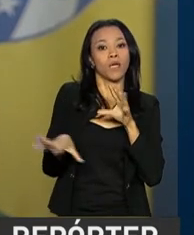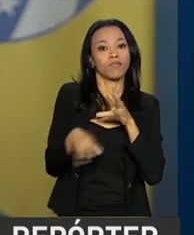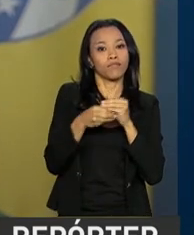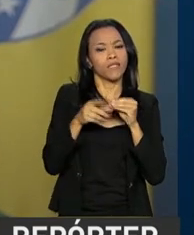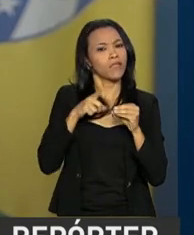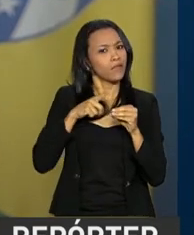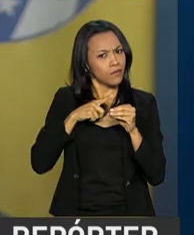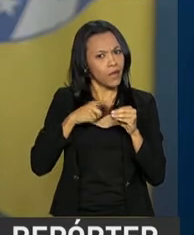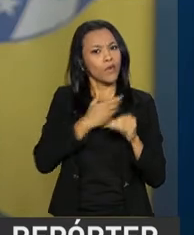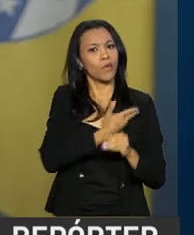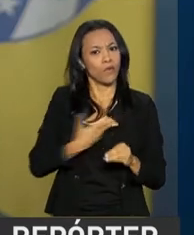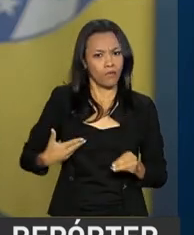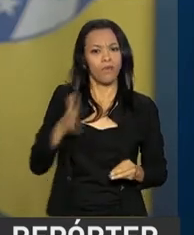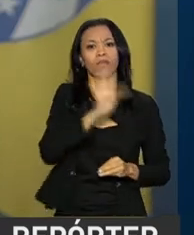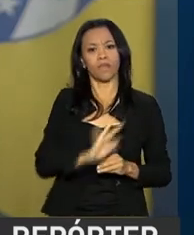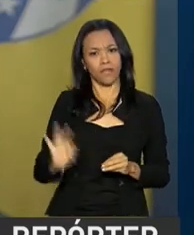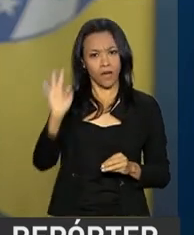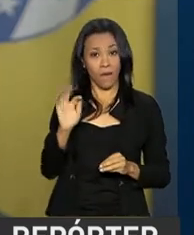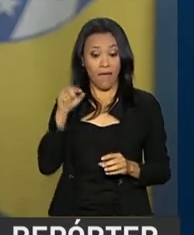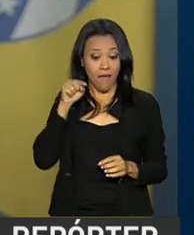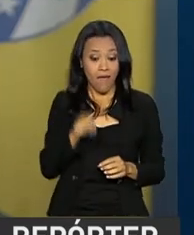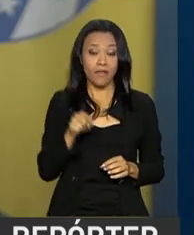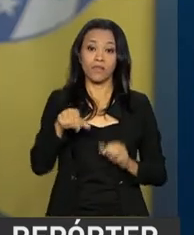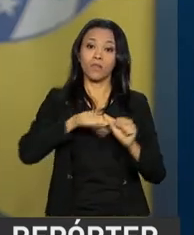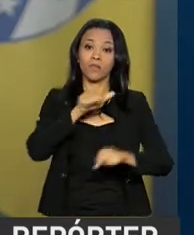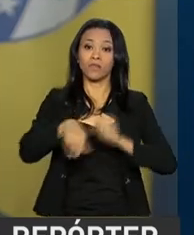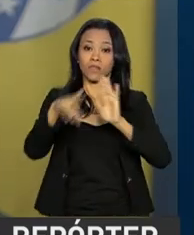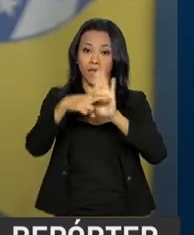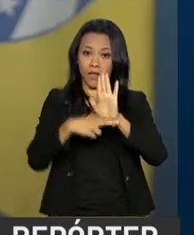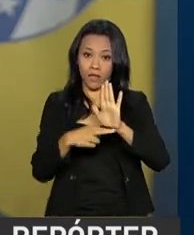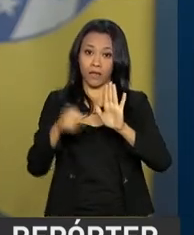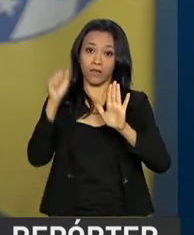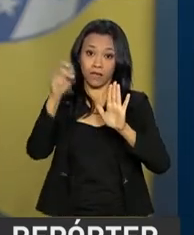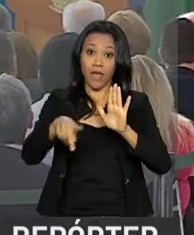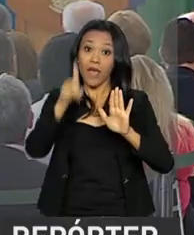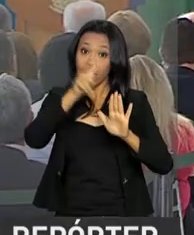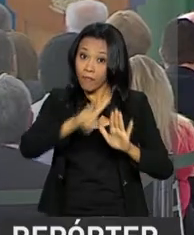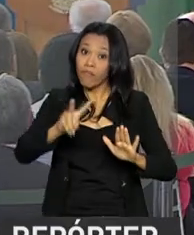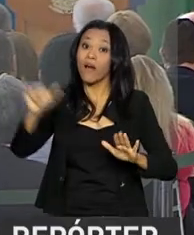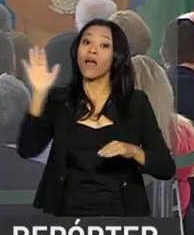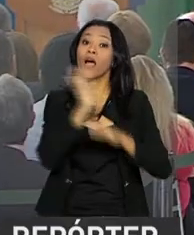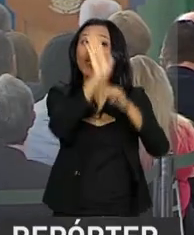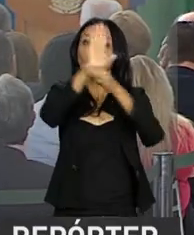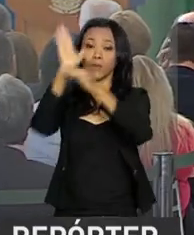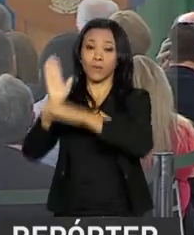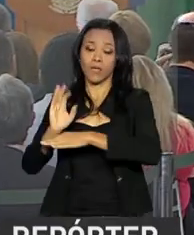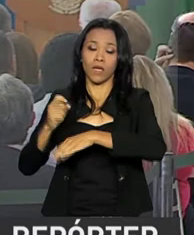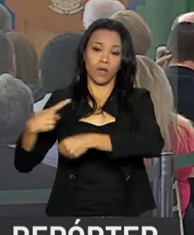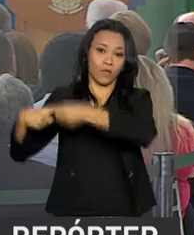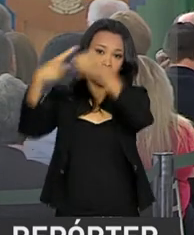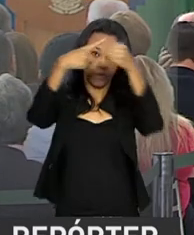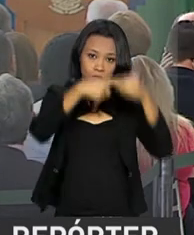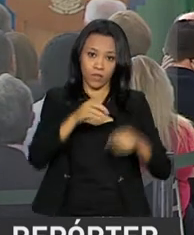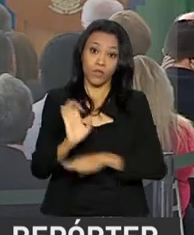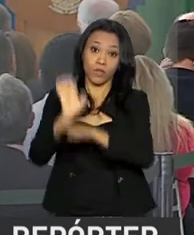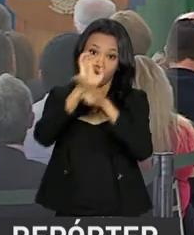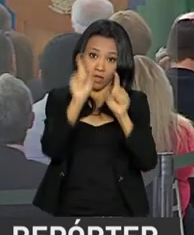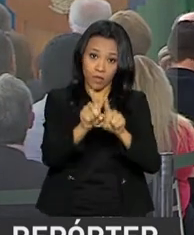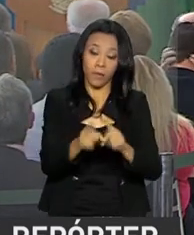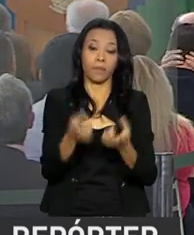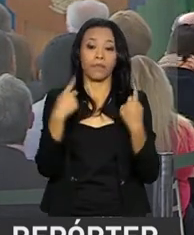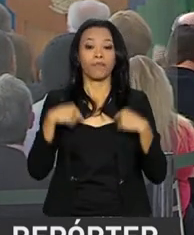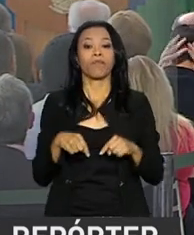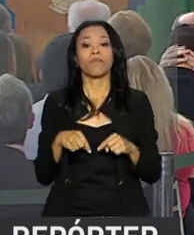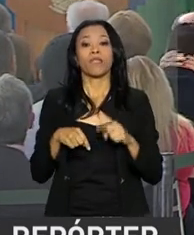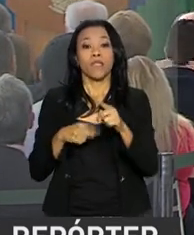federal esta reforma é muito mais em benefício dos estados e municípios o presidente michel temer destacou ainda que o